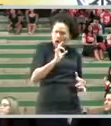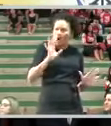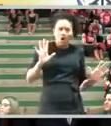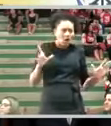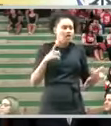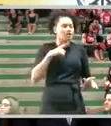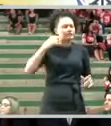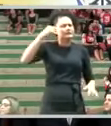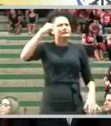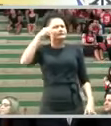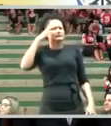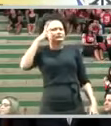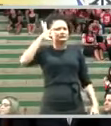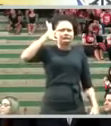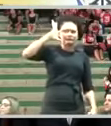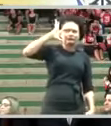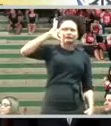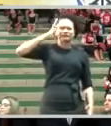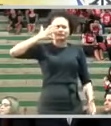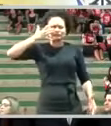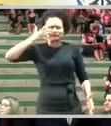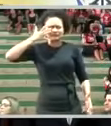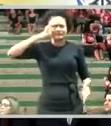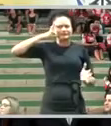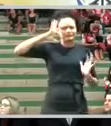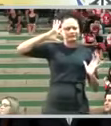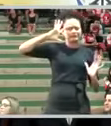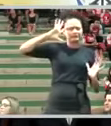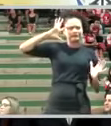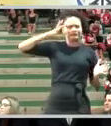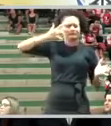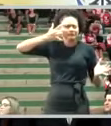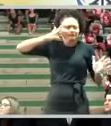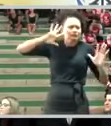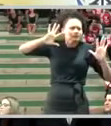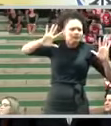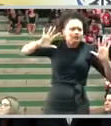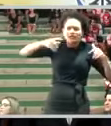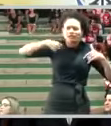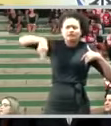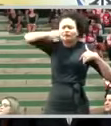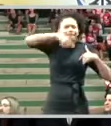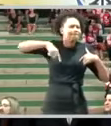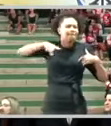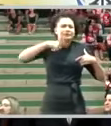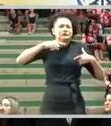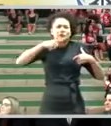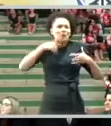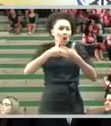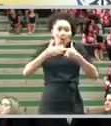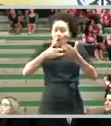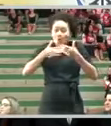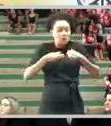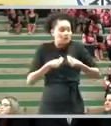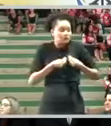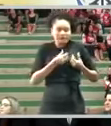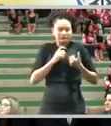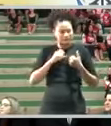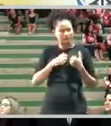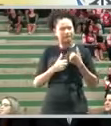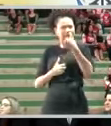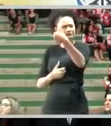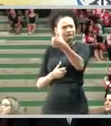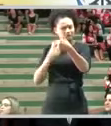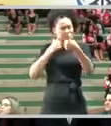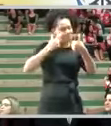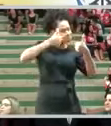tinham dúvidas se era o Deus de Israel. Então disseram: mas a gente não pode devolver de qualquer jeito. Temos que saber